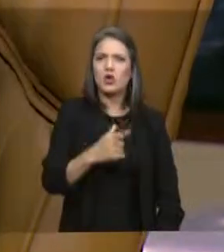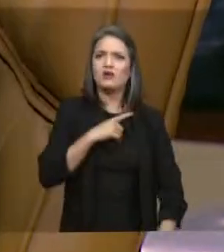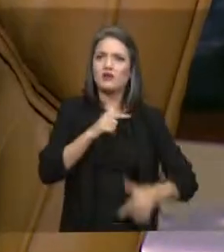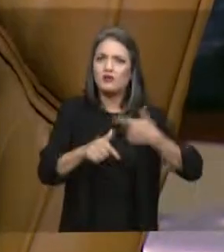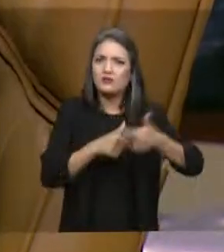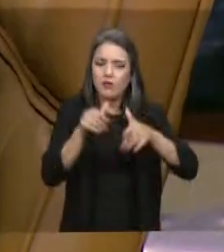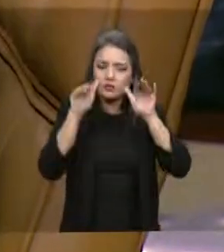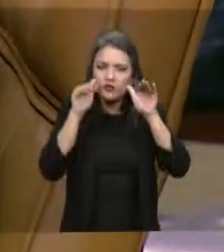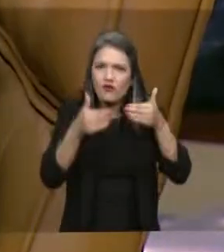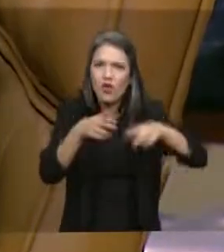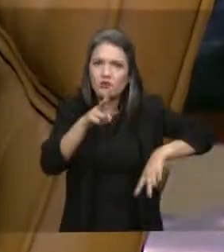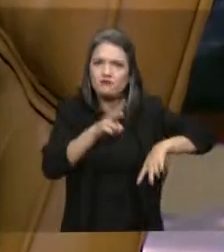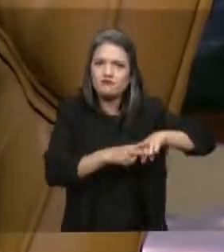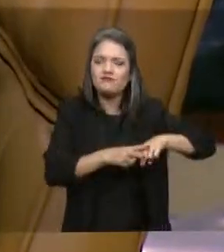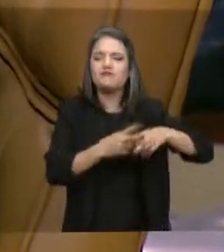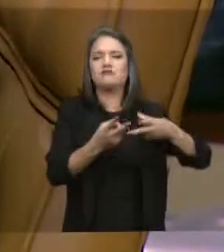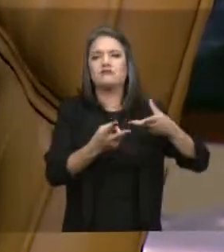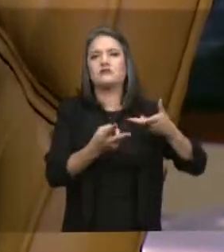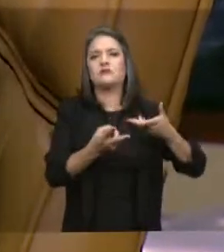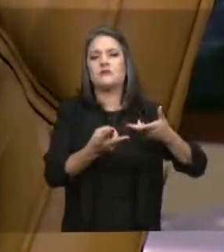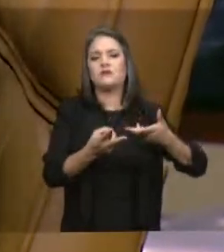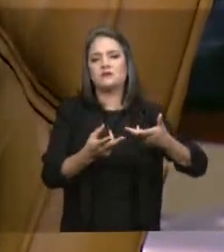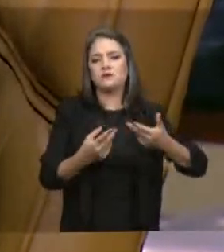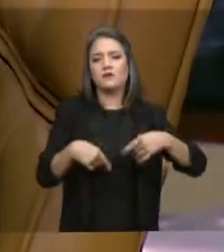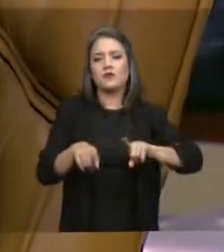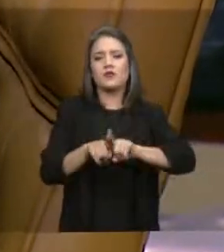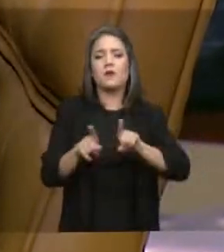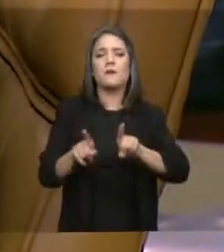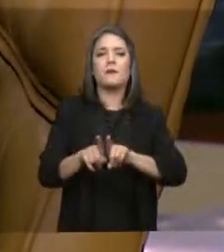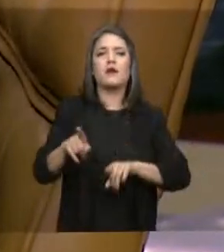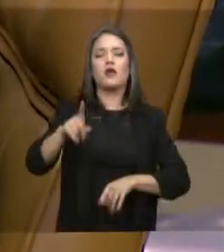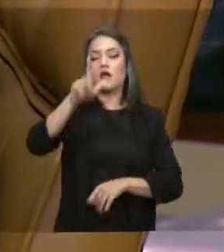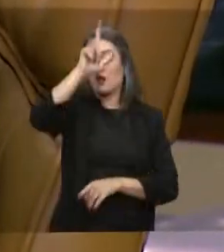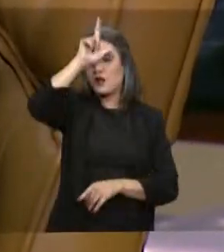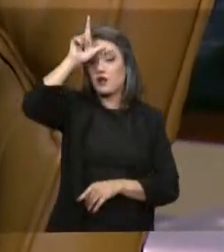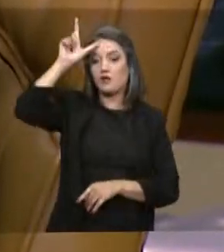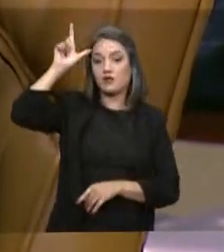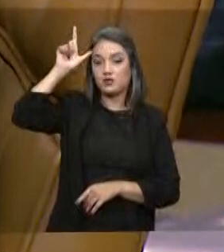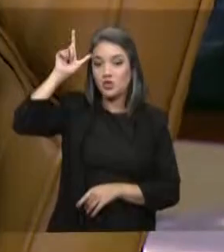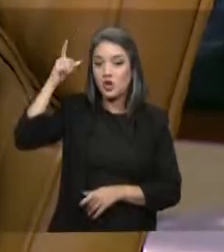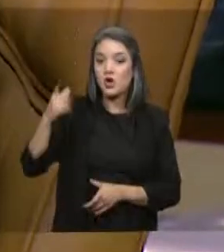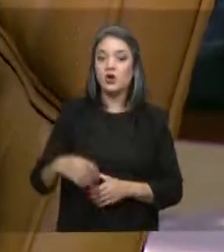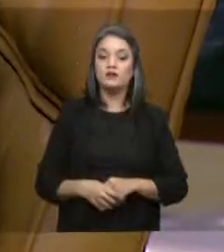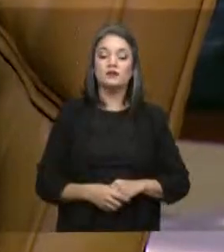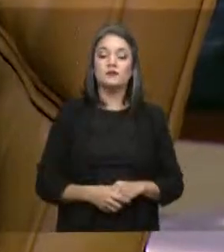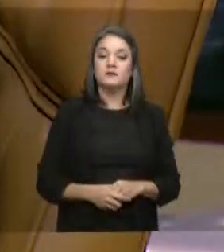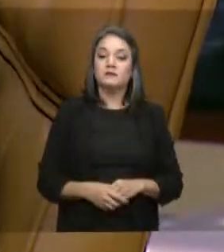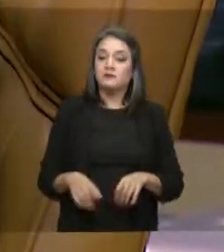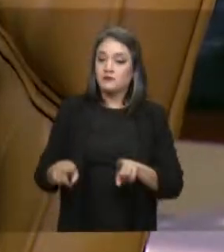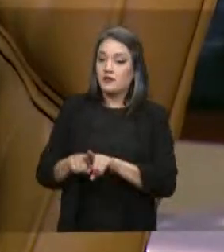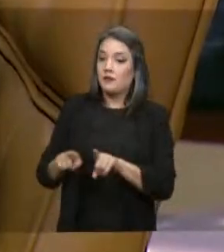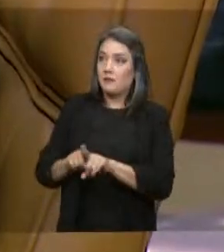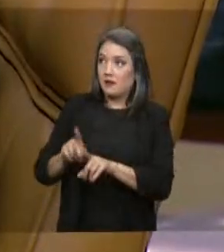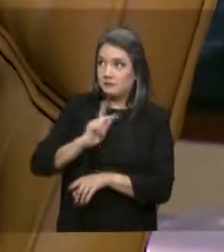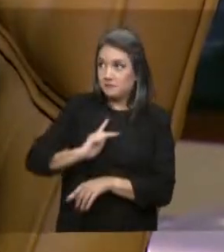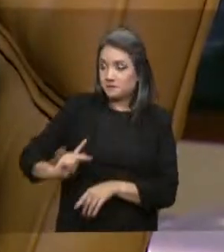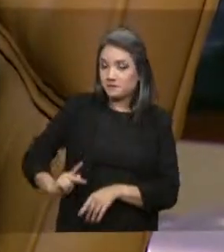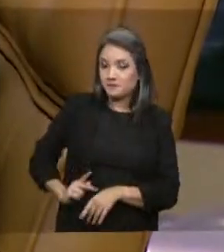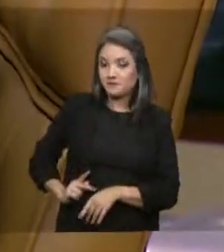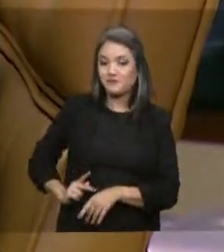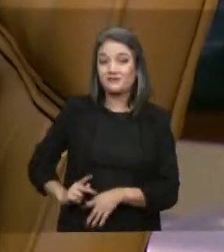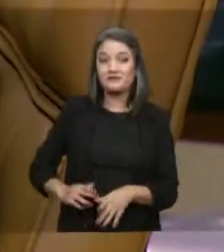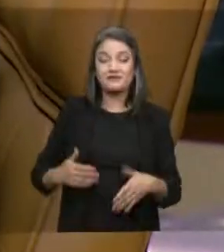uma atuação bastante relevante nessa questão próprio Ministro Ricardo Lewandowski assim como sua excelência a senhora Presidente